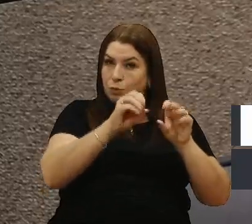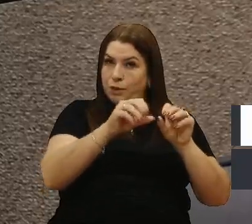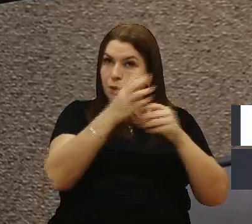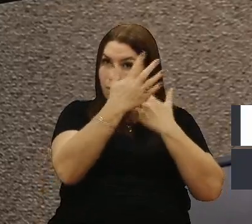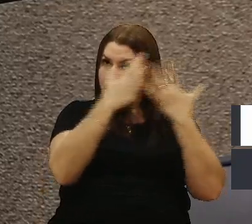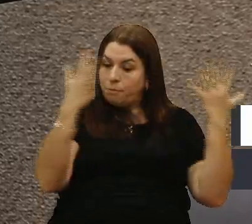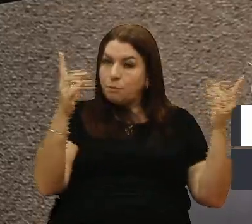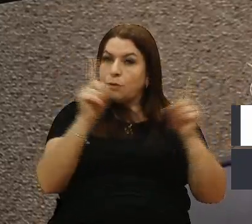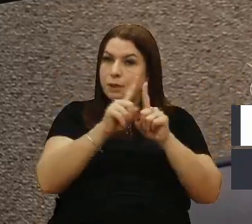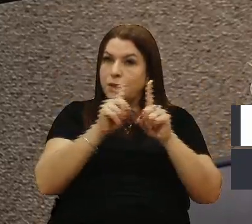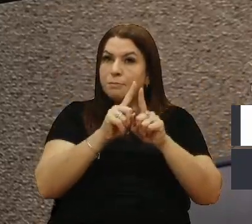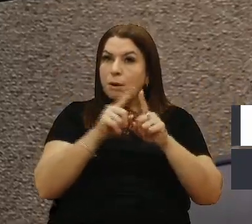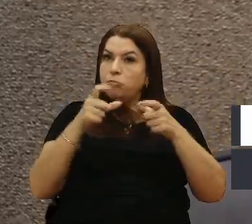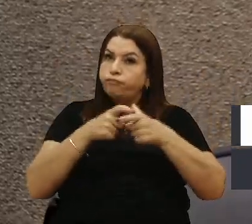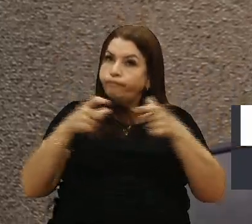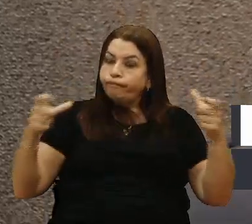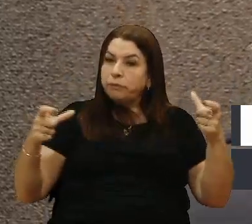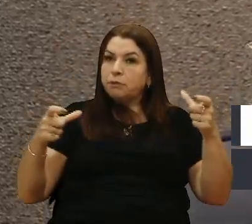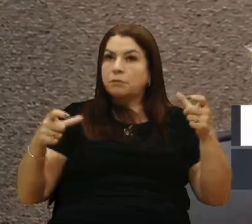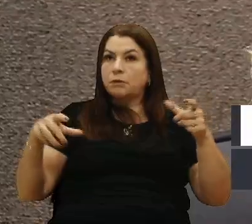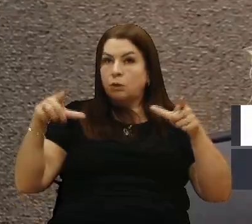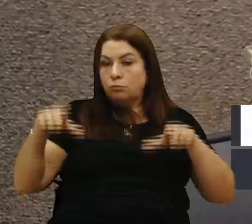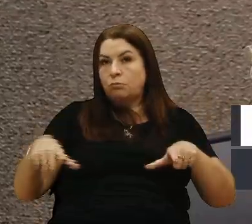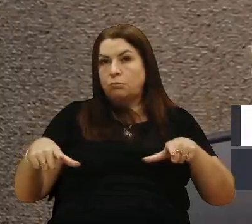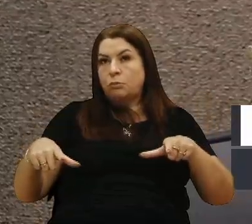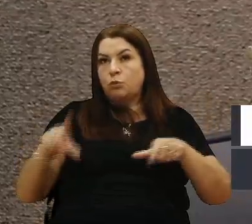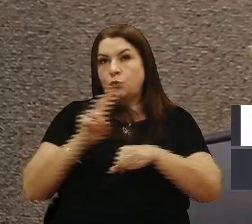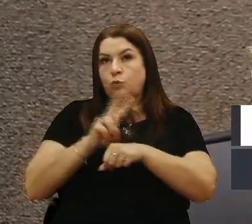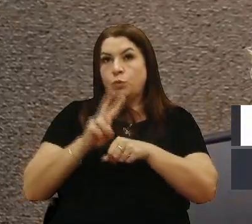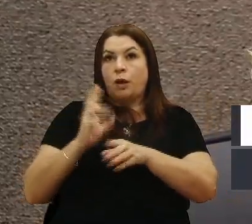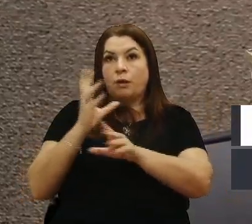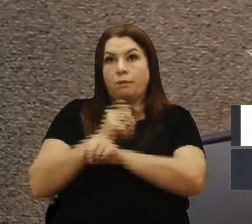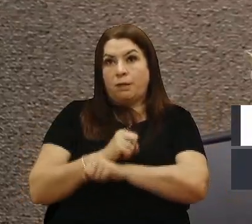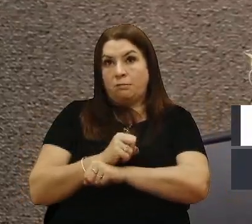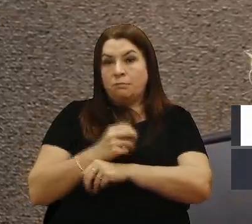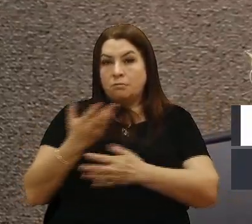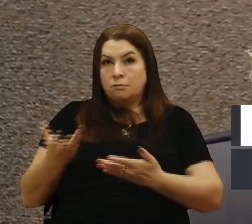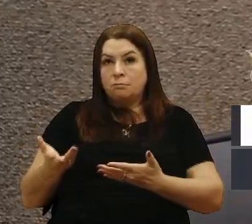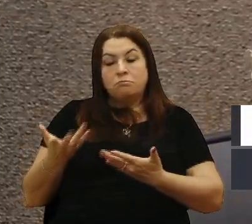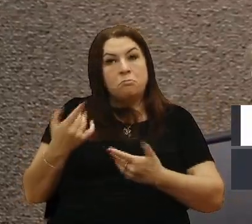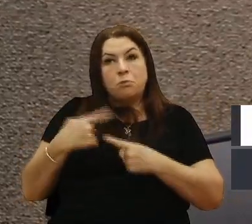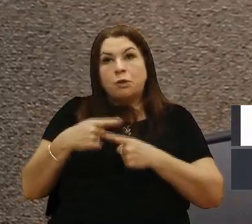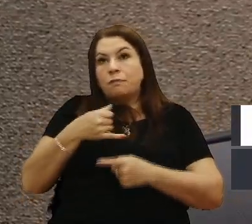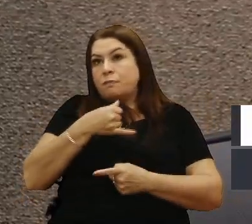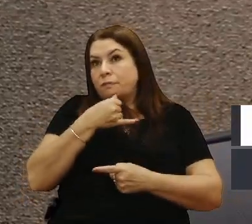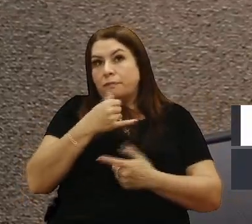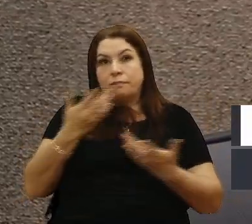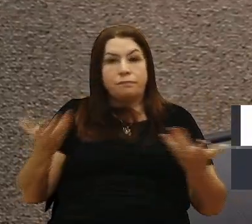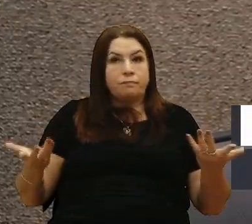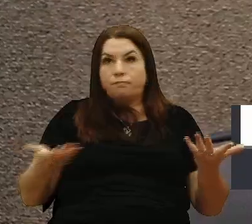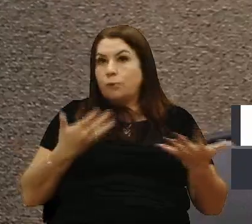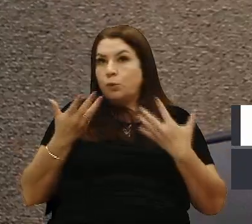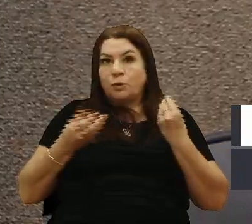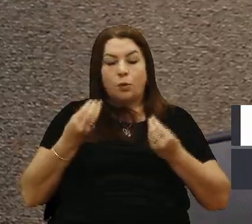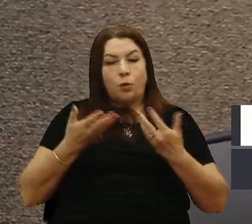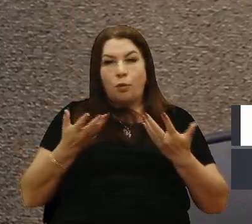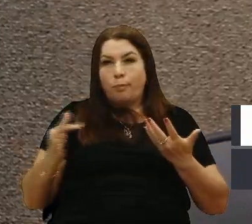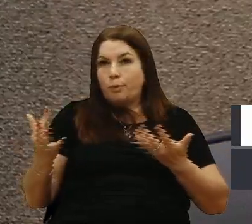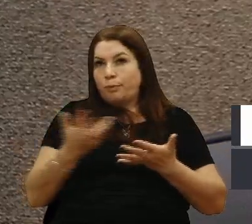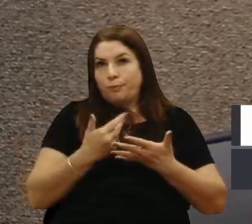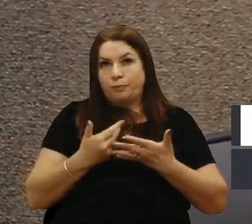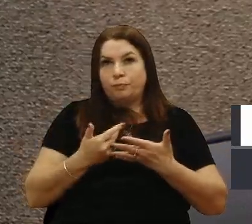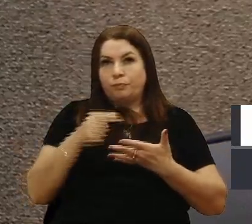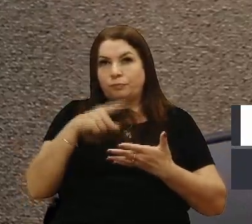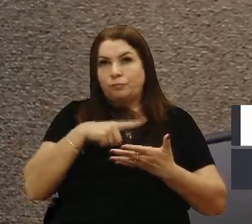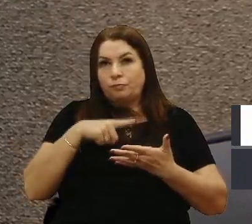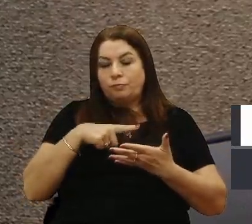ambiental, e também a ampliação do Departamento de Proteção Animal, porque, infelizmente, não dá conta, né, ao que